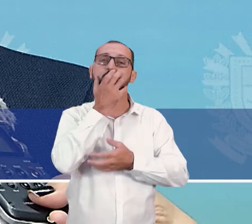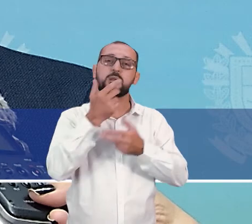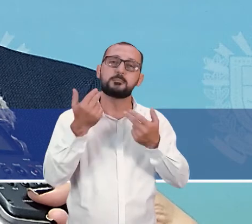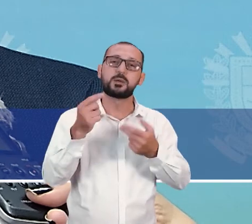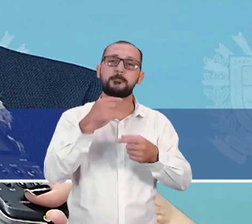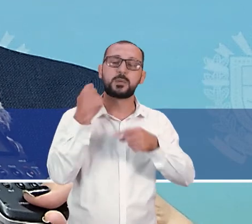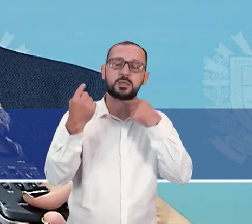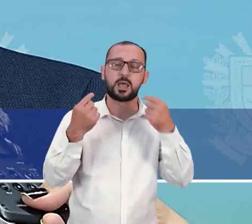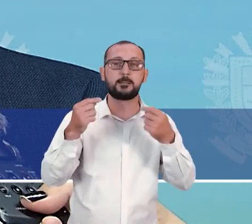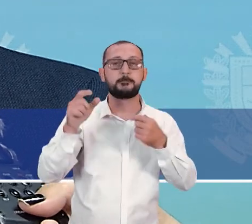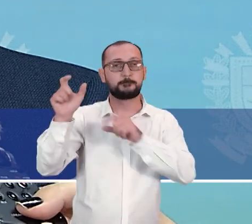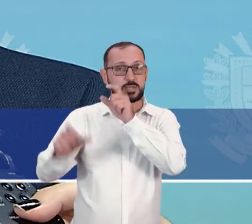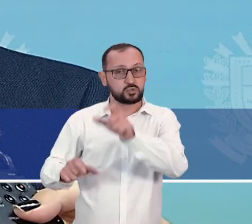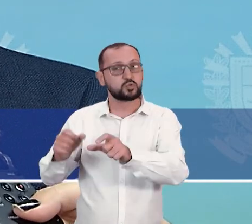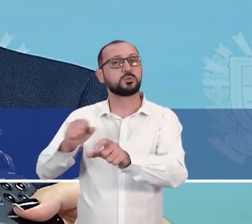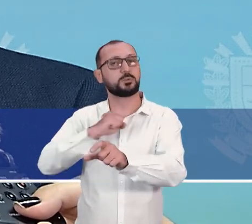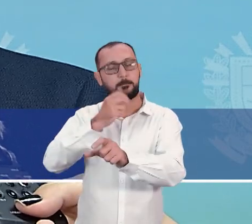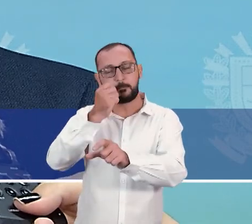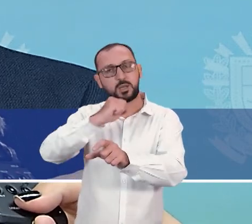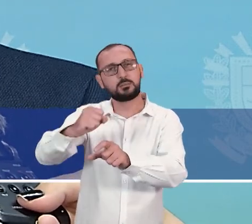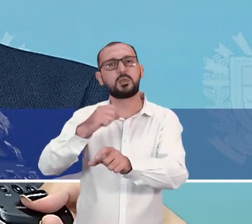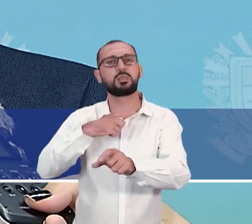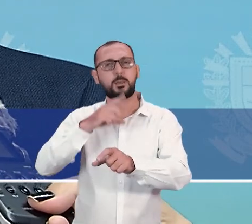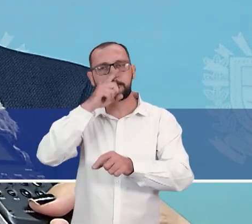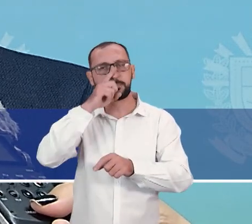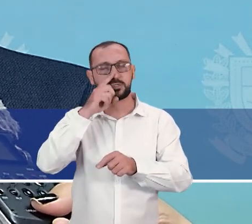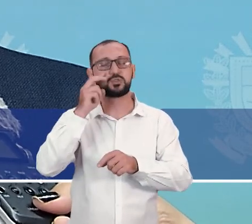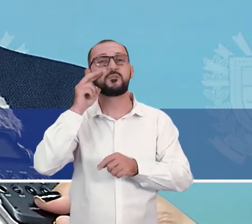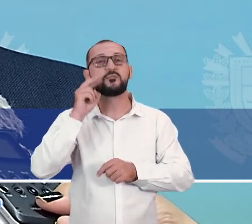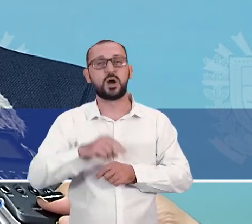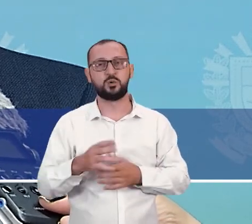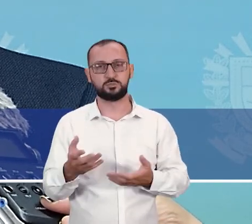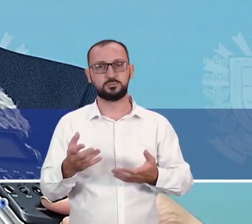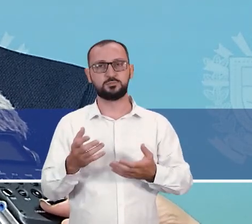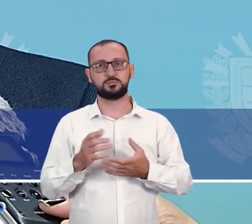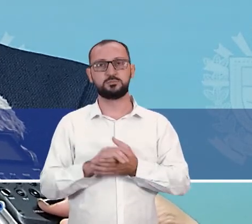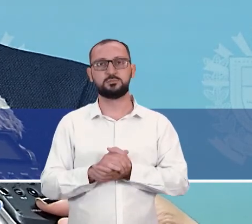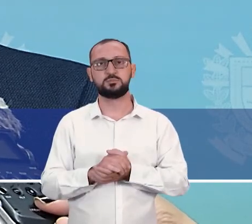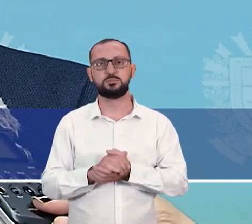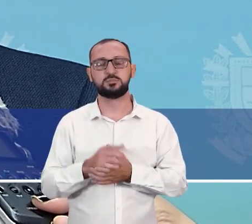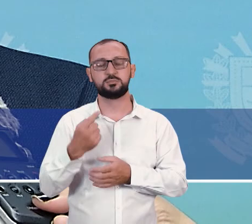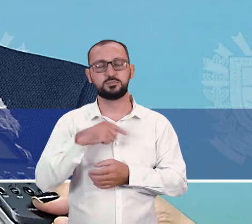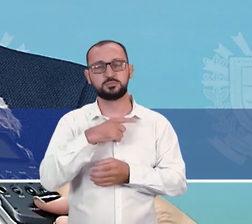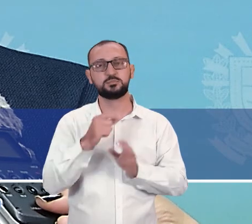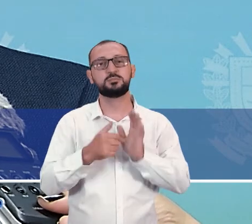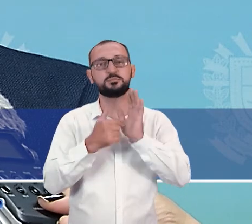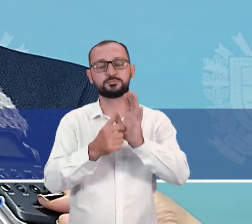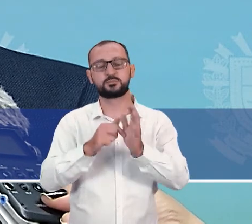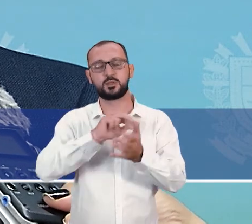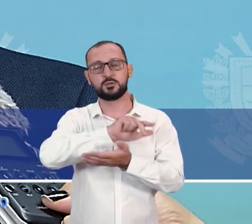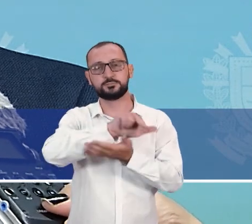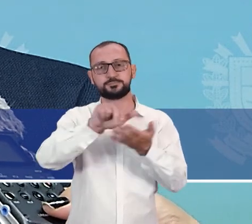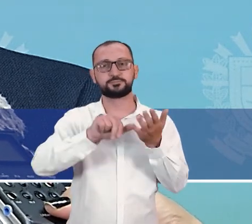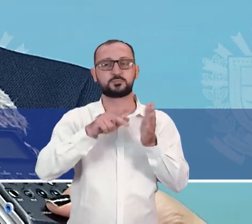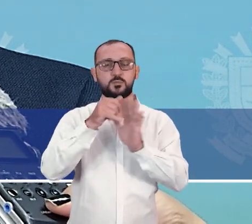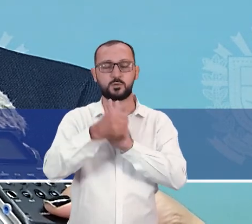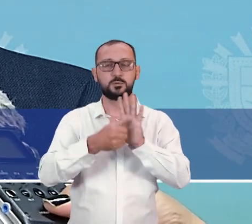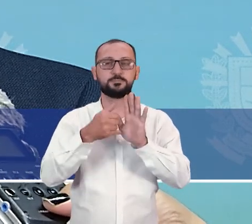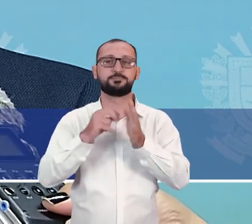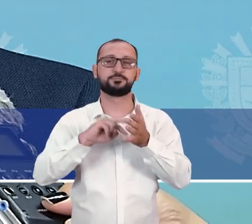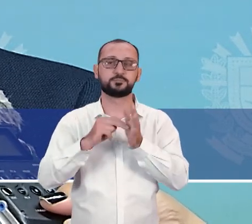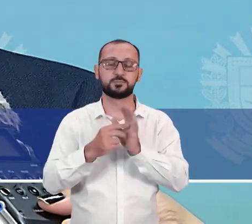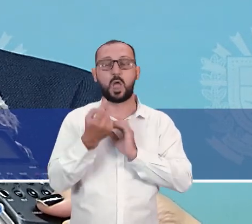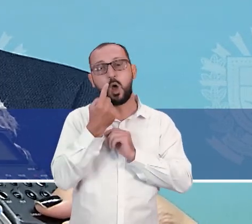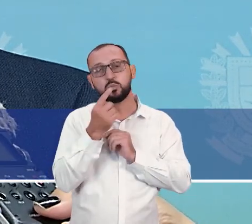matando animais e até seres humanos correndo risco. Nós assistimos isso e nós estamos apresentando vários projetos